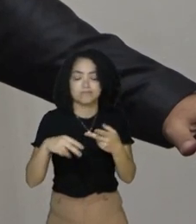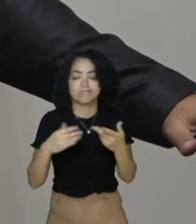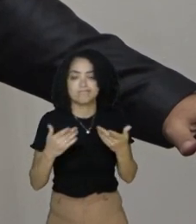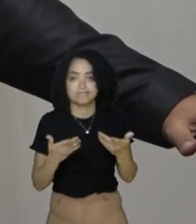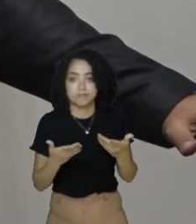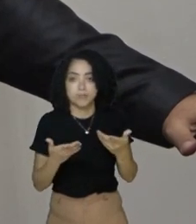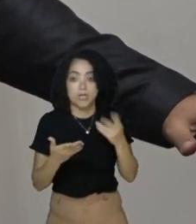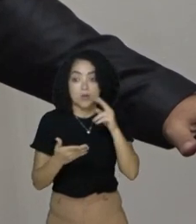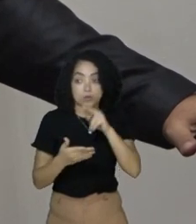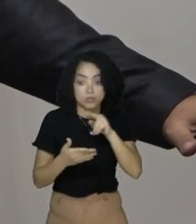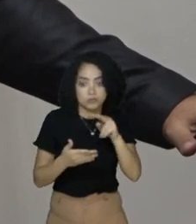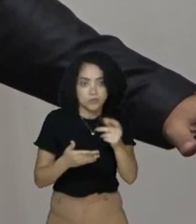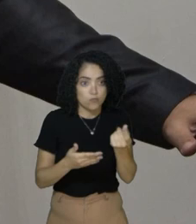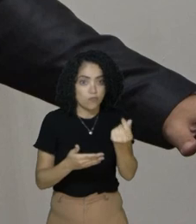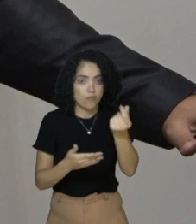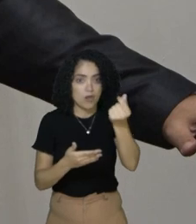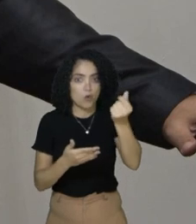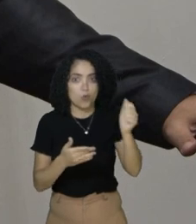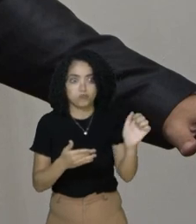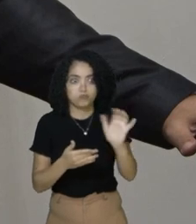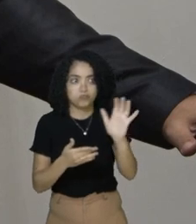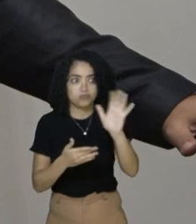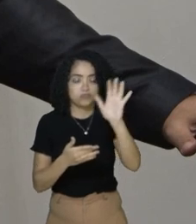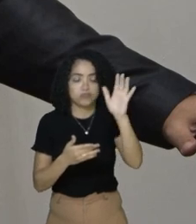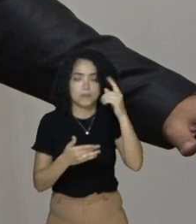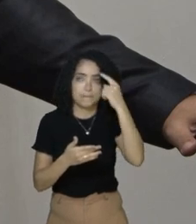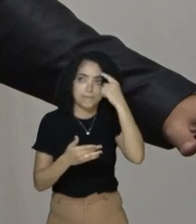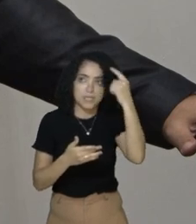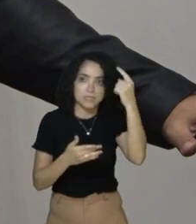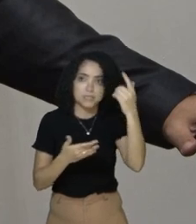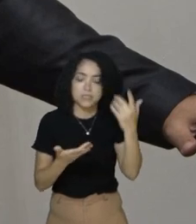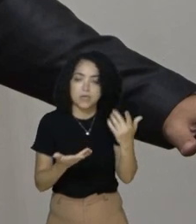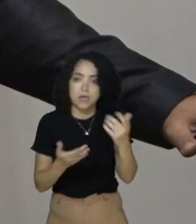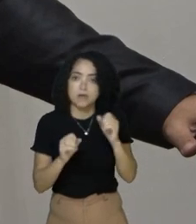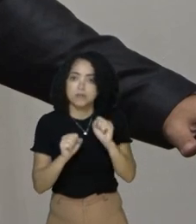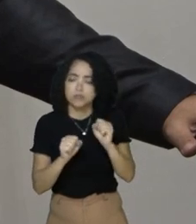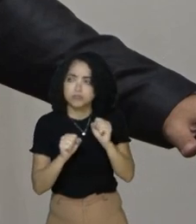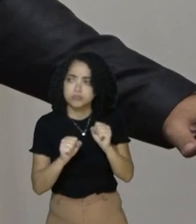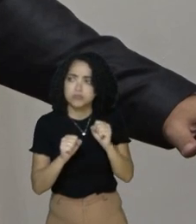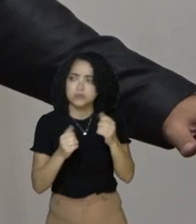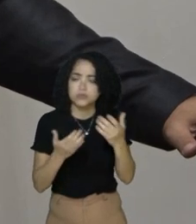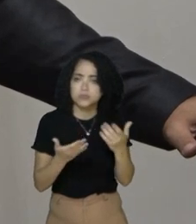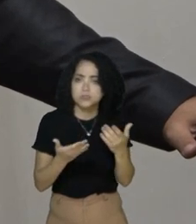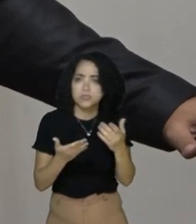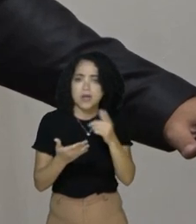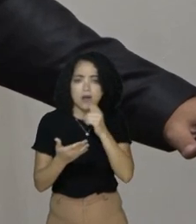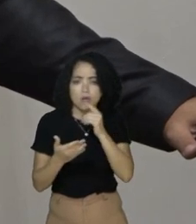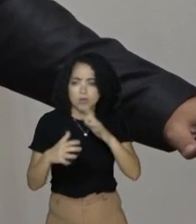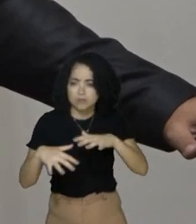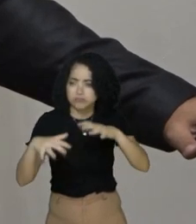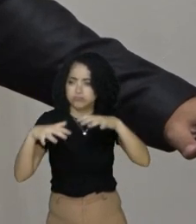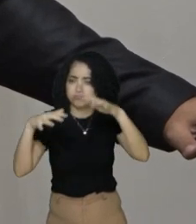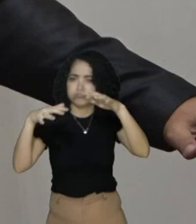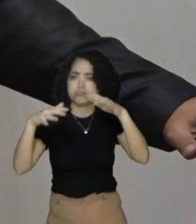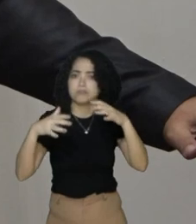quando a gente vê um valor absurdo desse em dinheiro, a gente fica pensando onde que poderia ter colocado esse dinheiro. Agora, nas chuvas aí, ó,